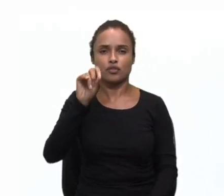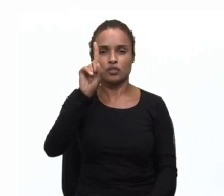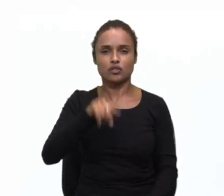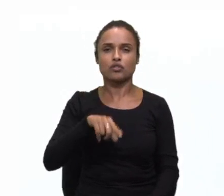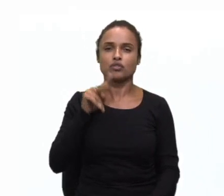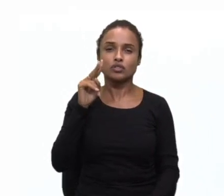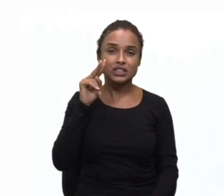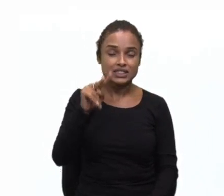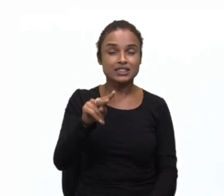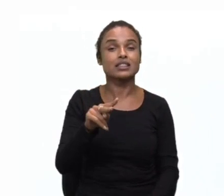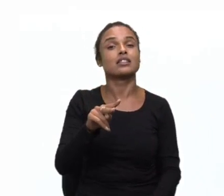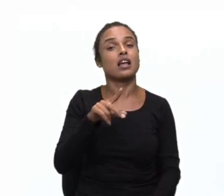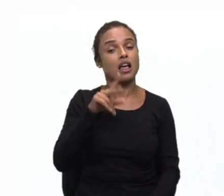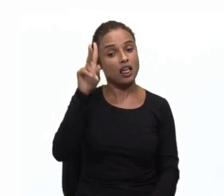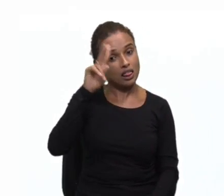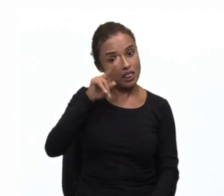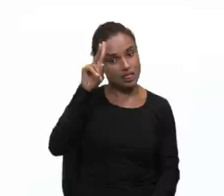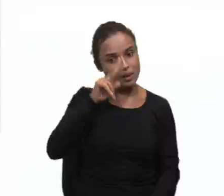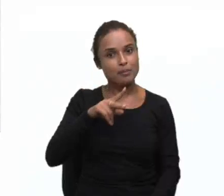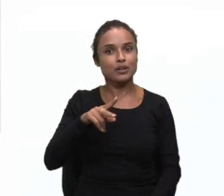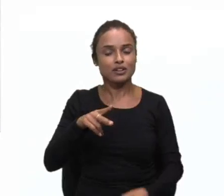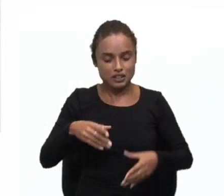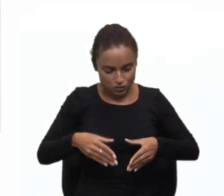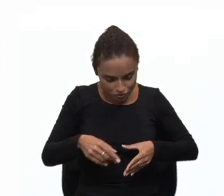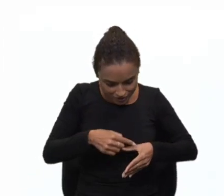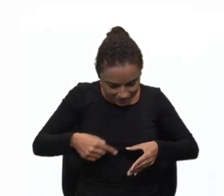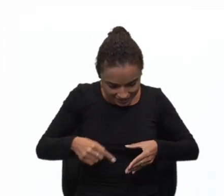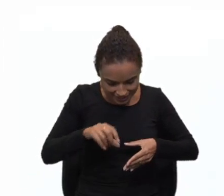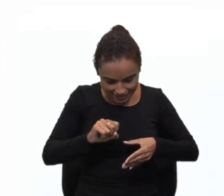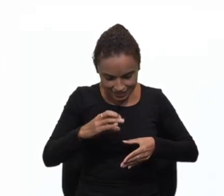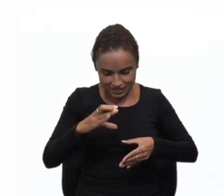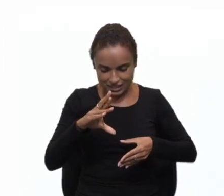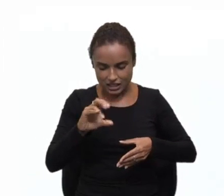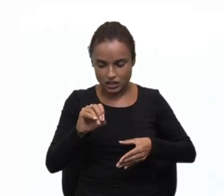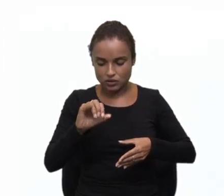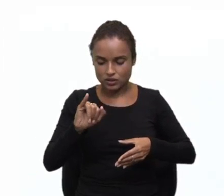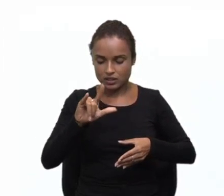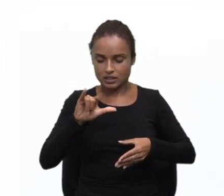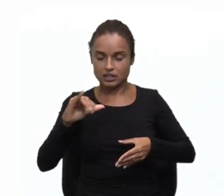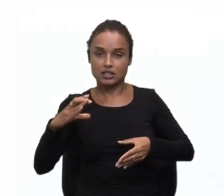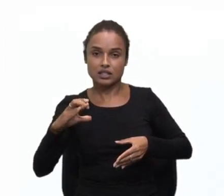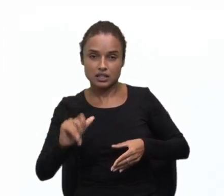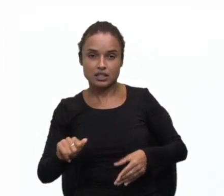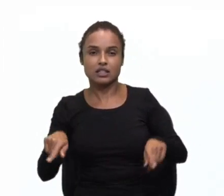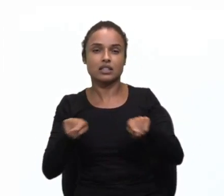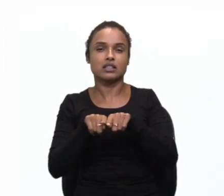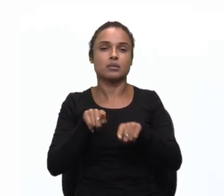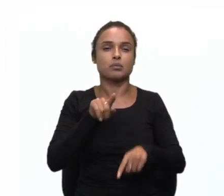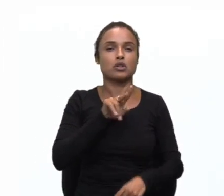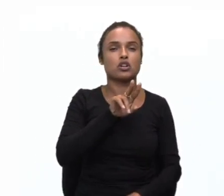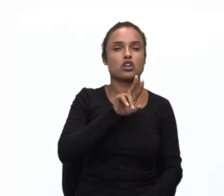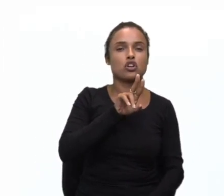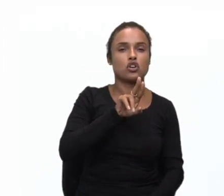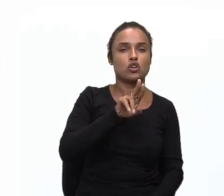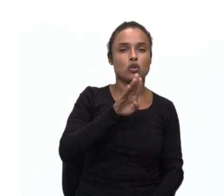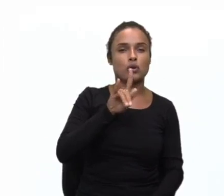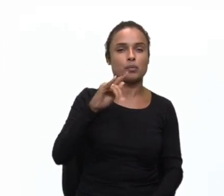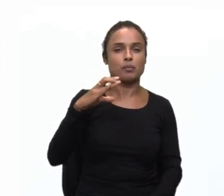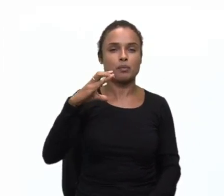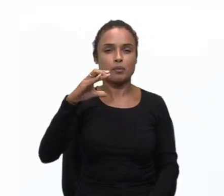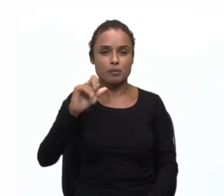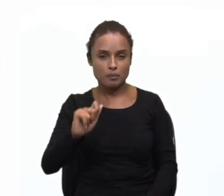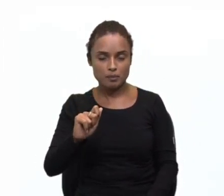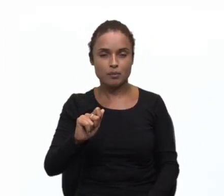sínfise púbica e da articulação do quadril no geral, né? Quando eu penso naquela união do fêmur com os